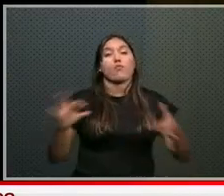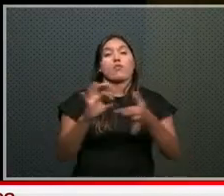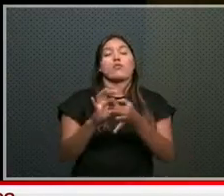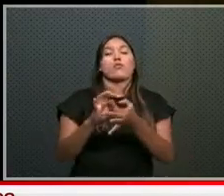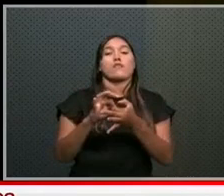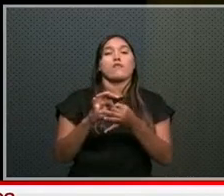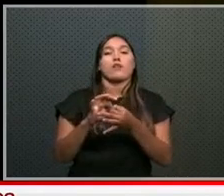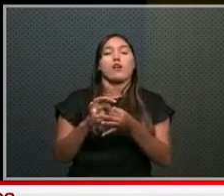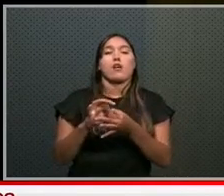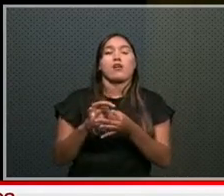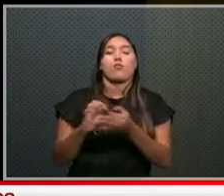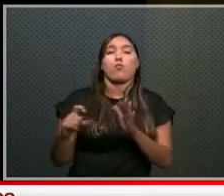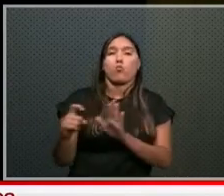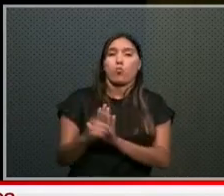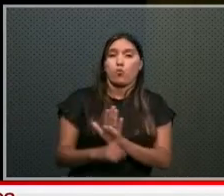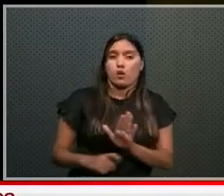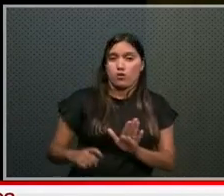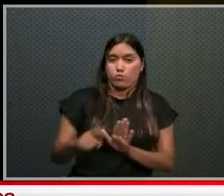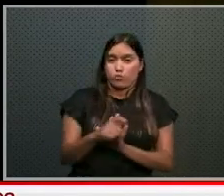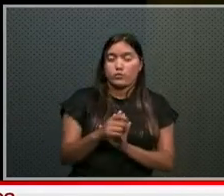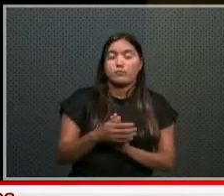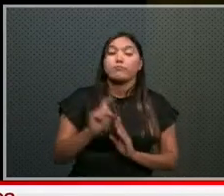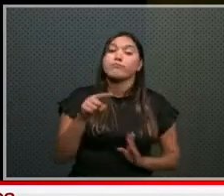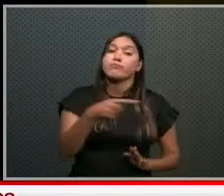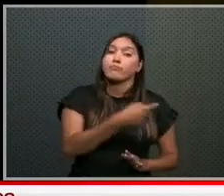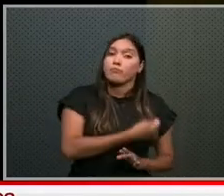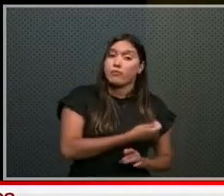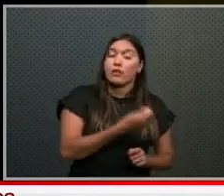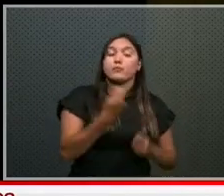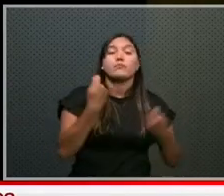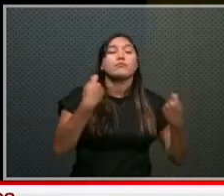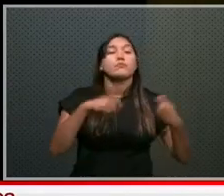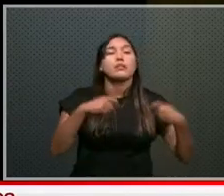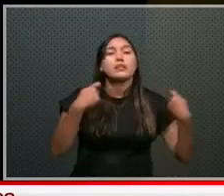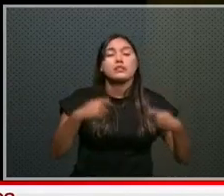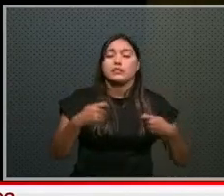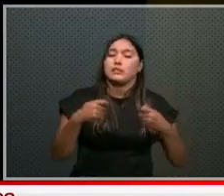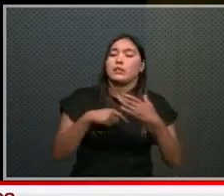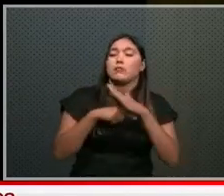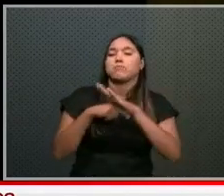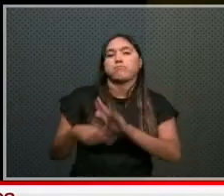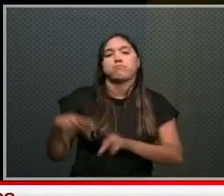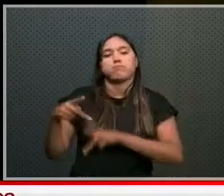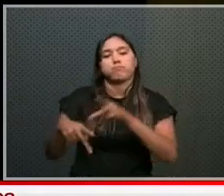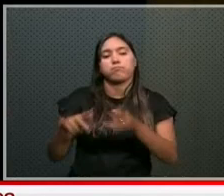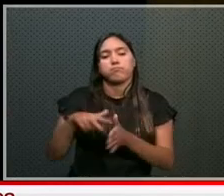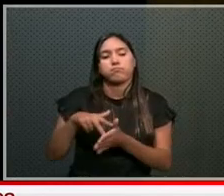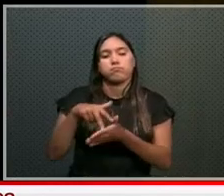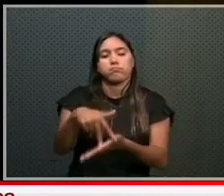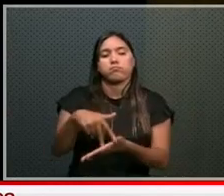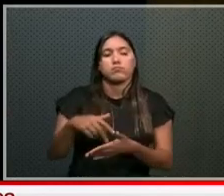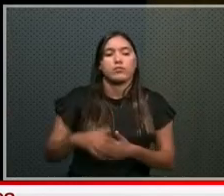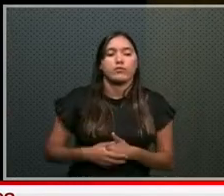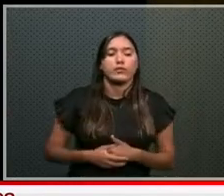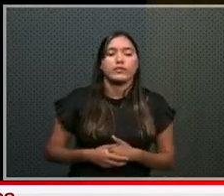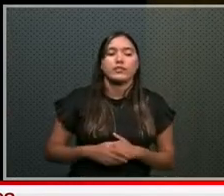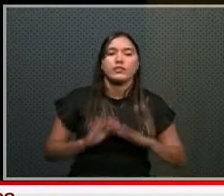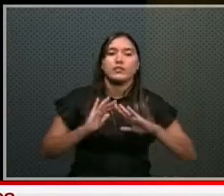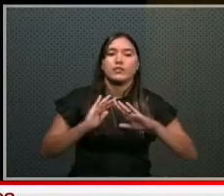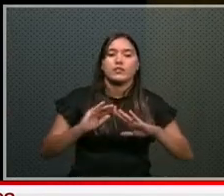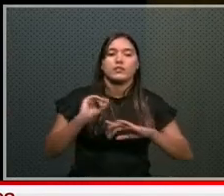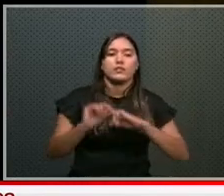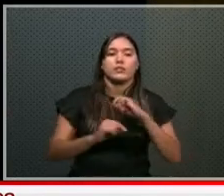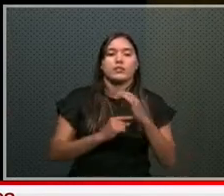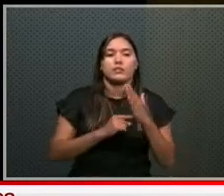nós precisamos tirar as nossas populações da invisibilidade mas que essa retirada seja Inclusive inclusive